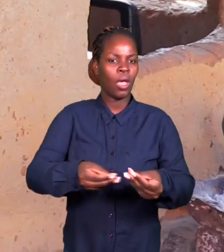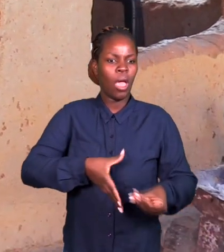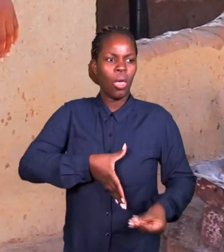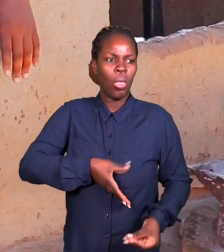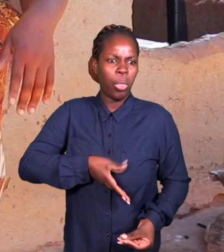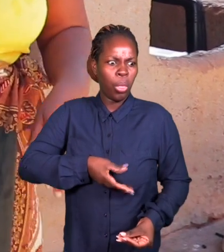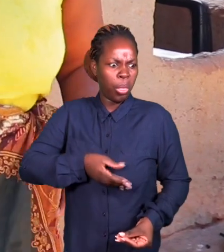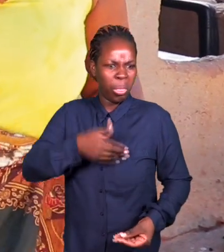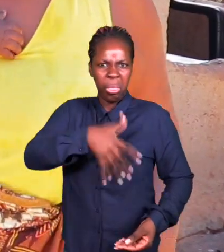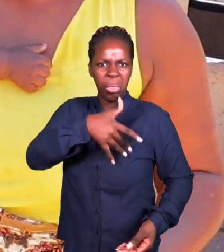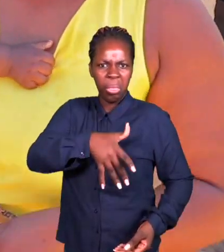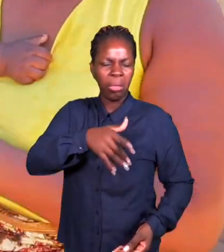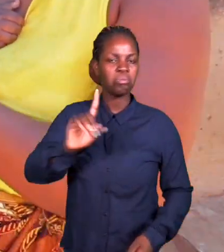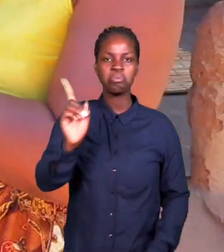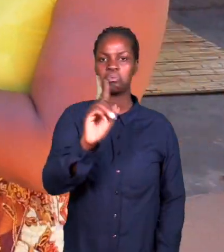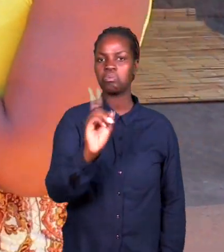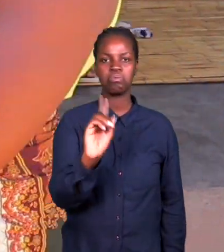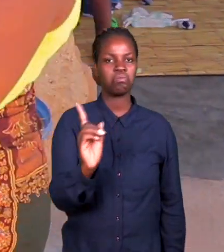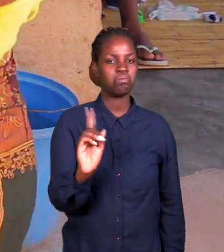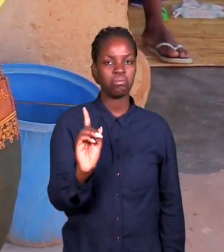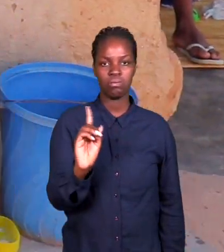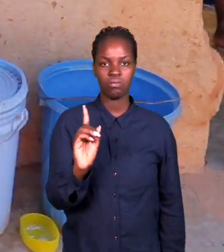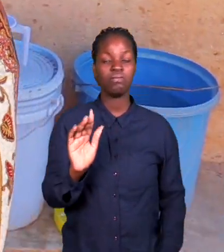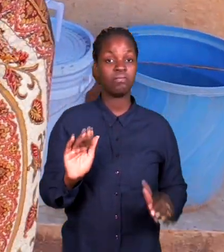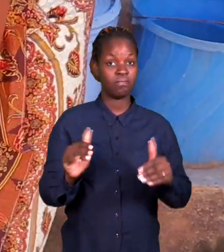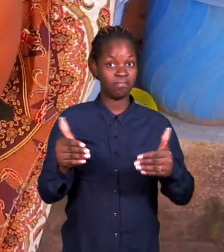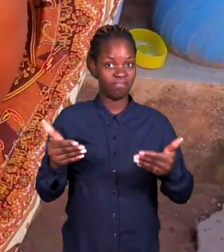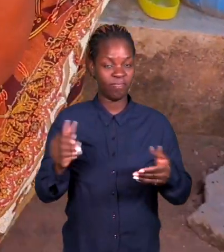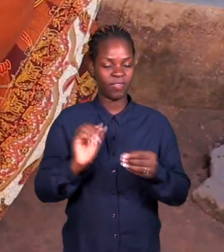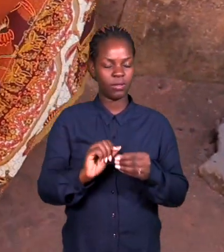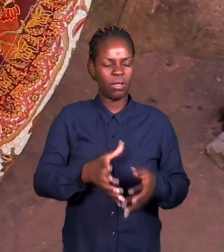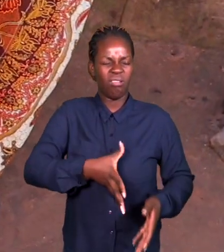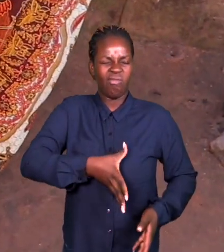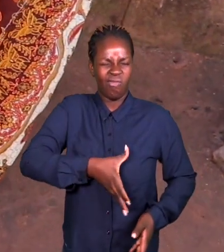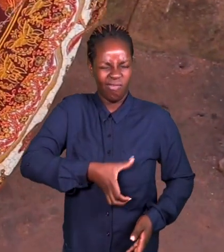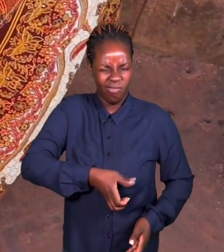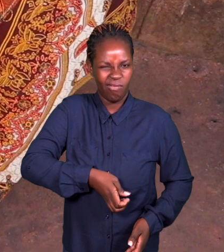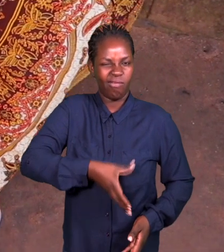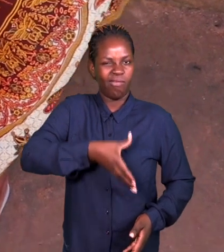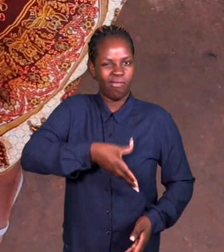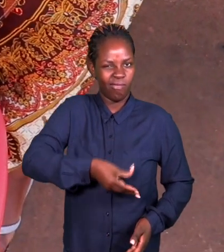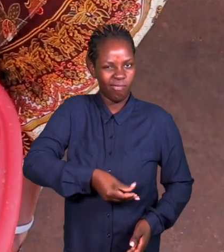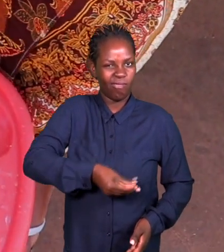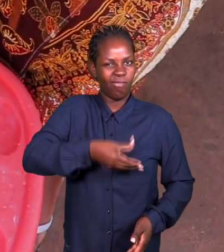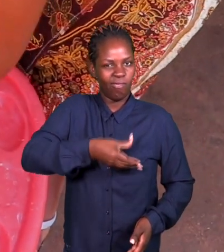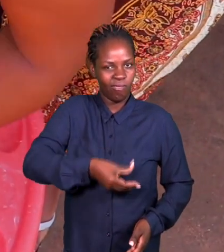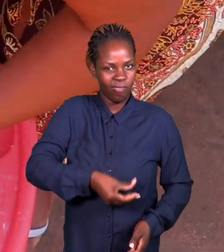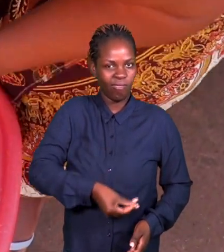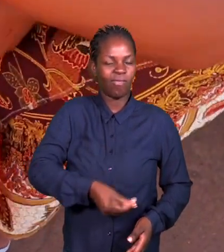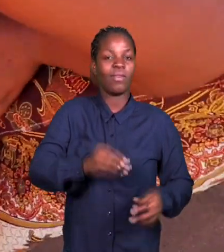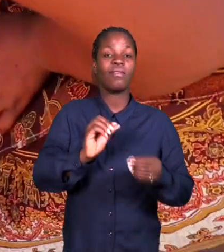principalmente na mama, não saía o leite. Sim. Então tinha que exprimir para